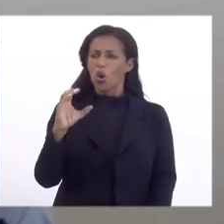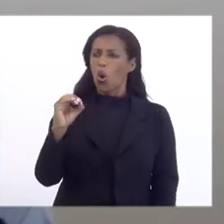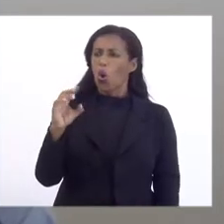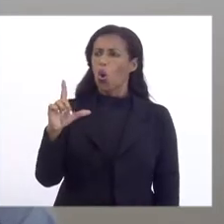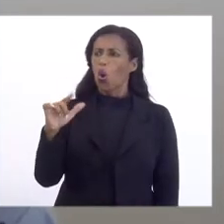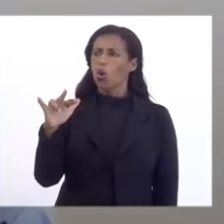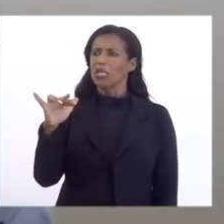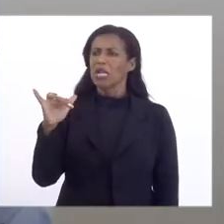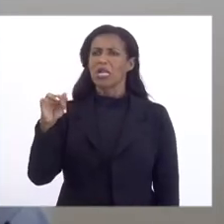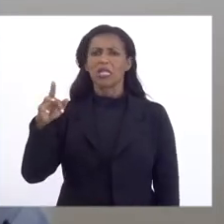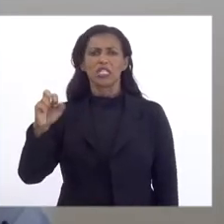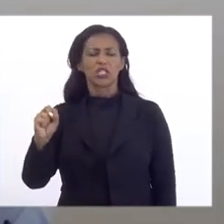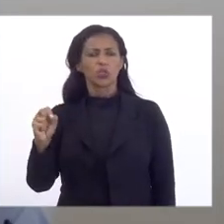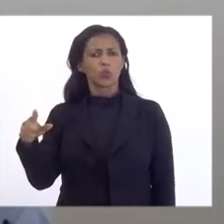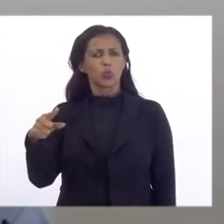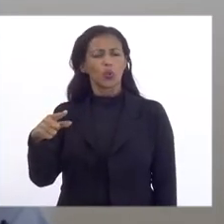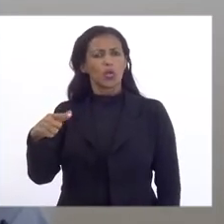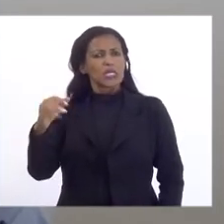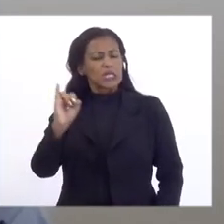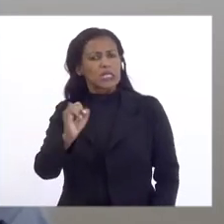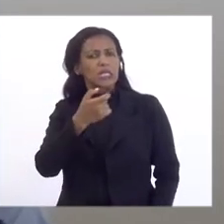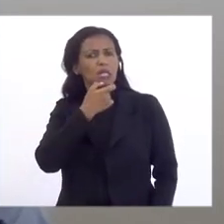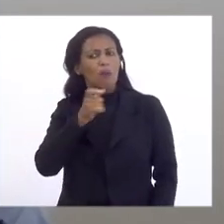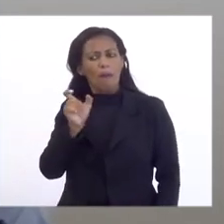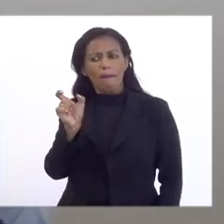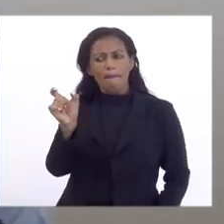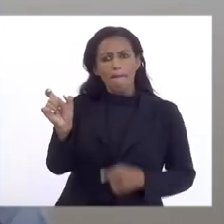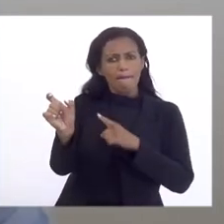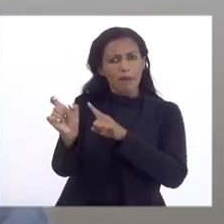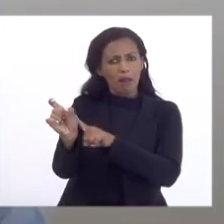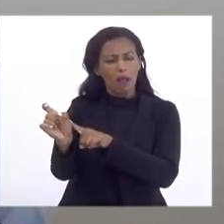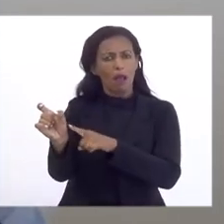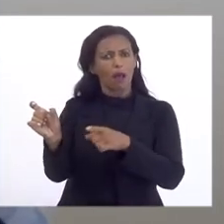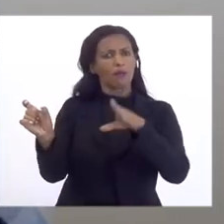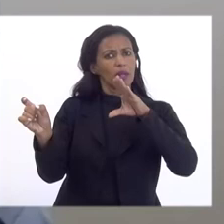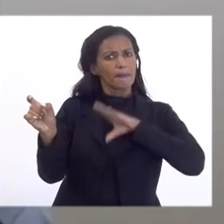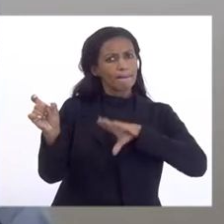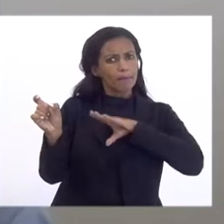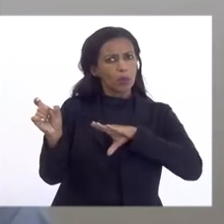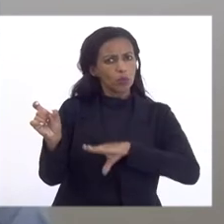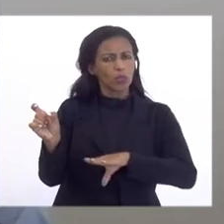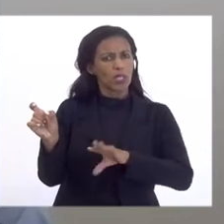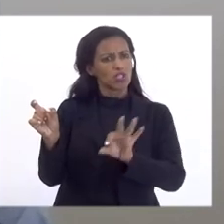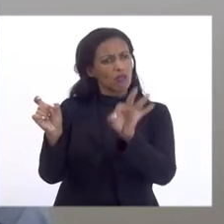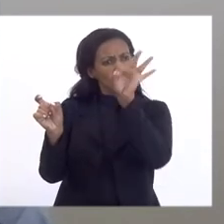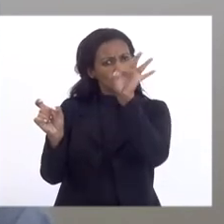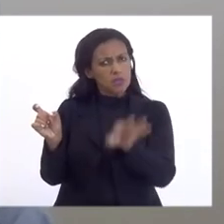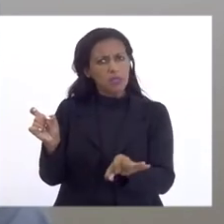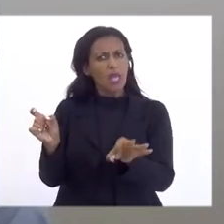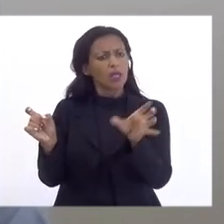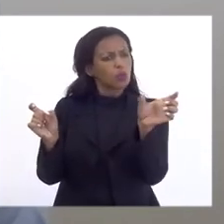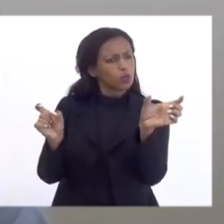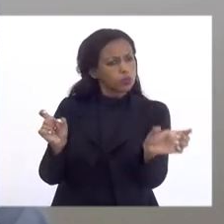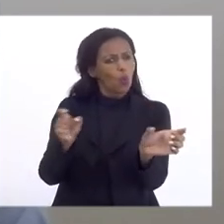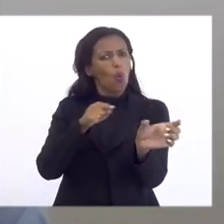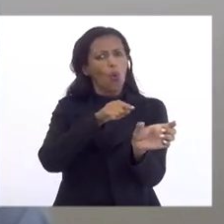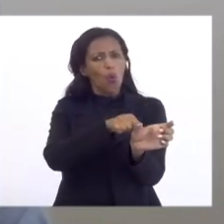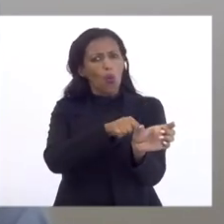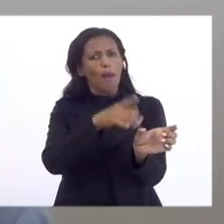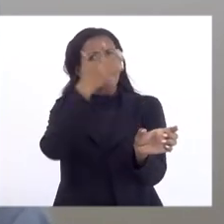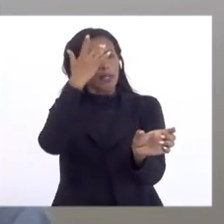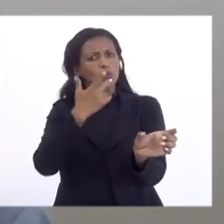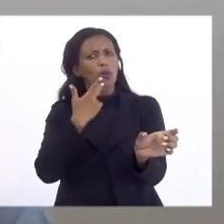impressionante. Então, assim, se tem uma expressão em língua portuguesa que restitui exatamente o que o autor quer